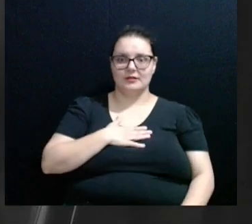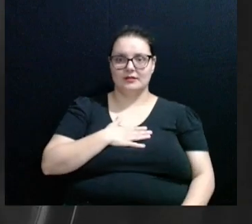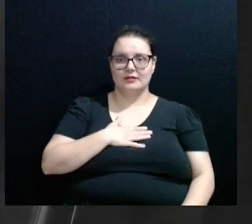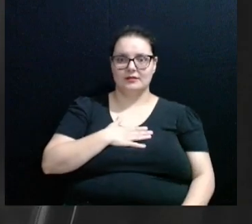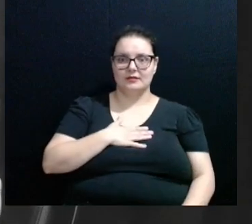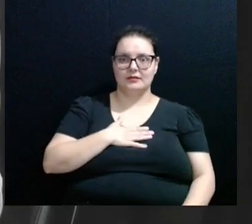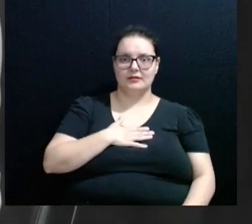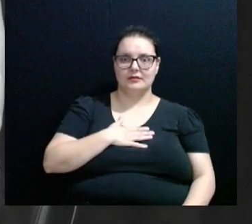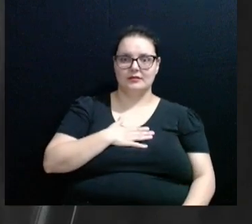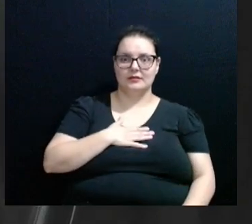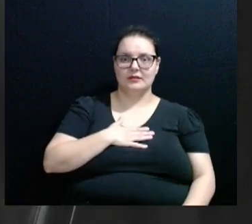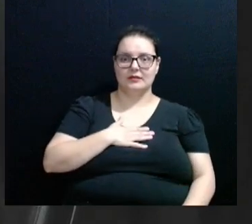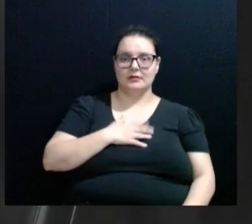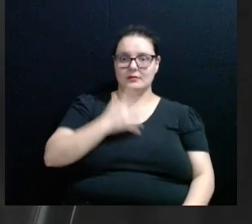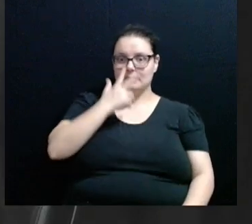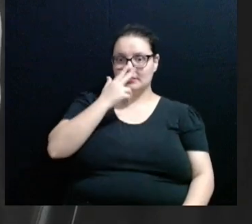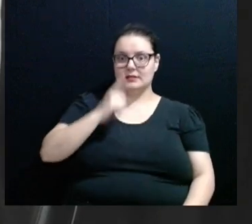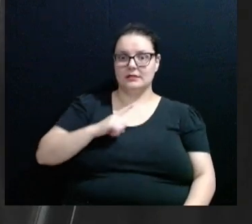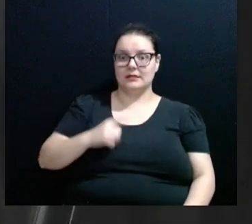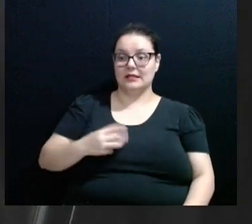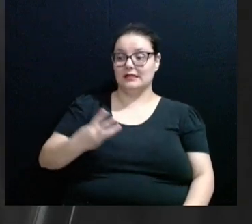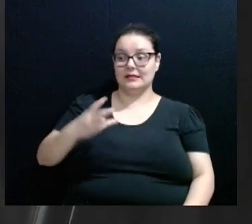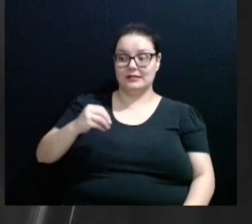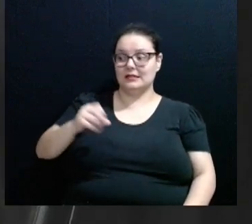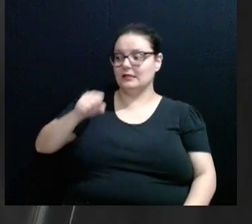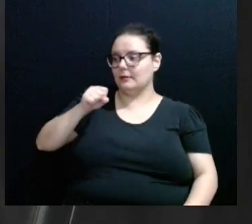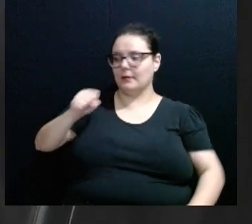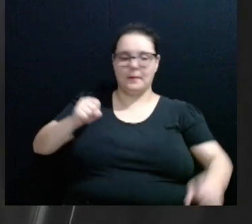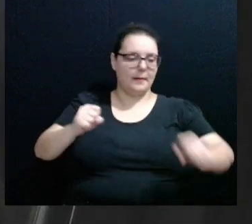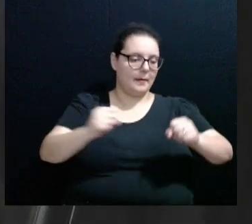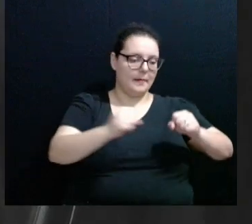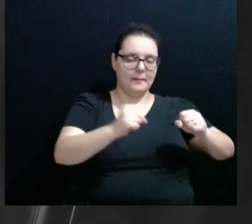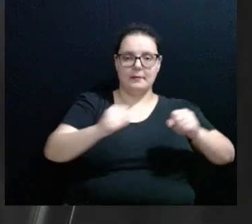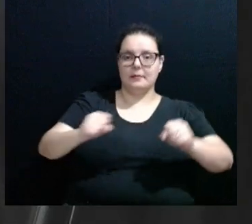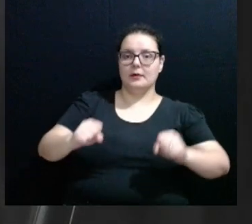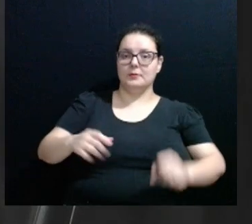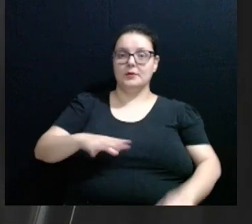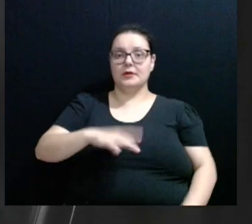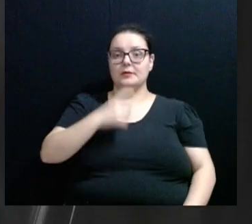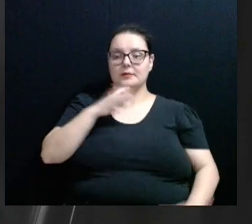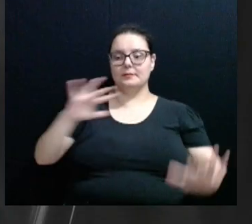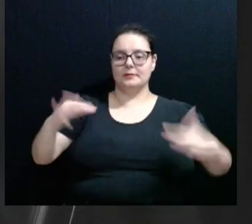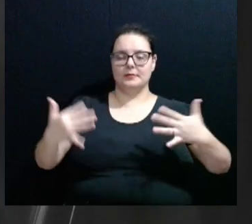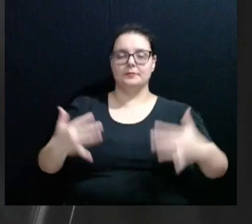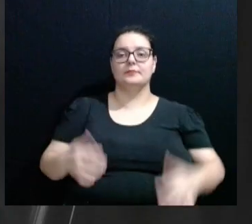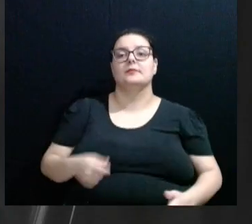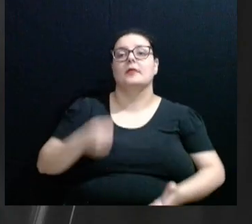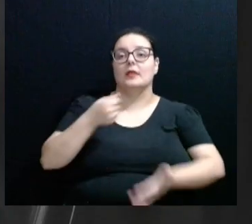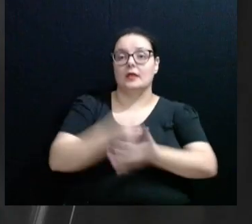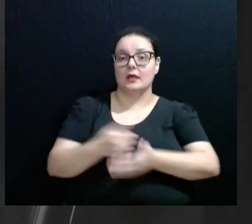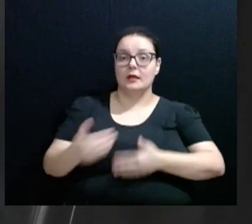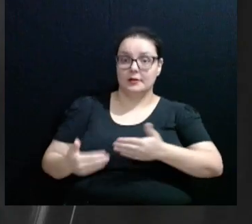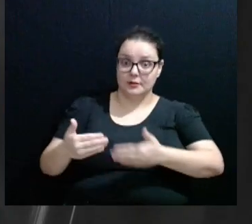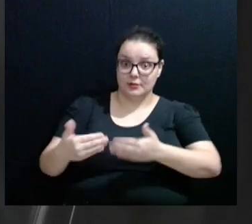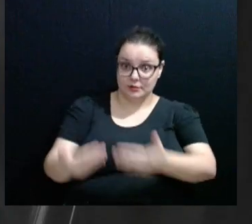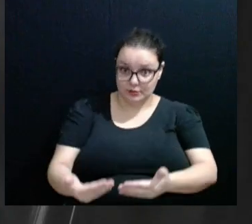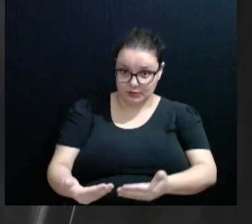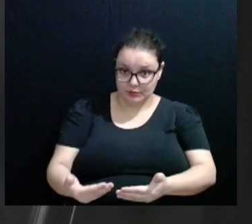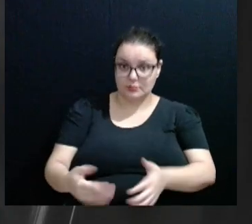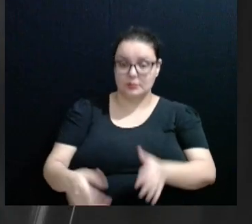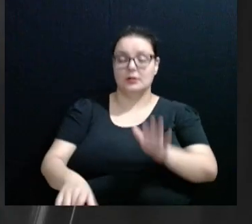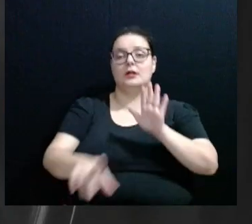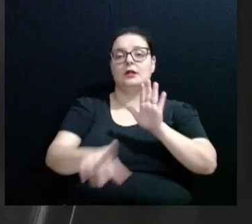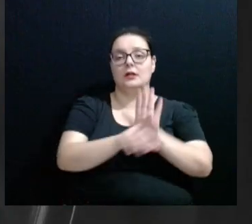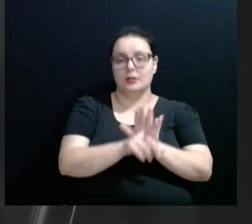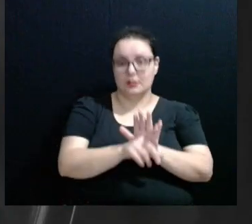30 microfones, assim, porque Campinas tinha esse olhar. E eu tinha que garantir um processo que fosse legítimo,